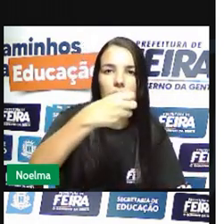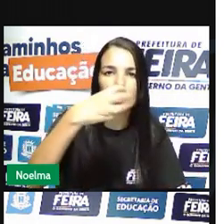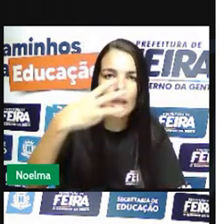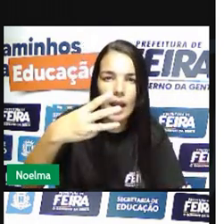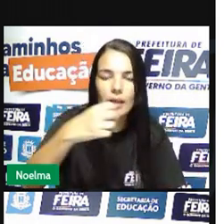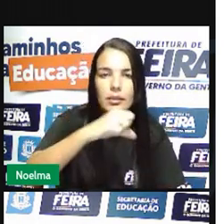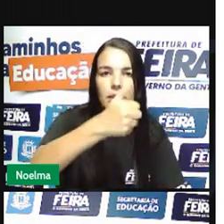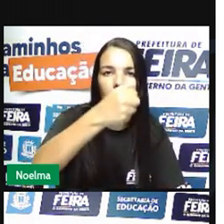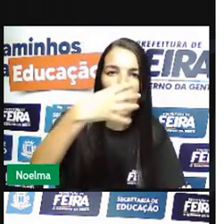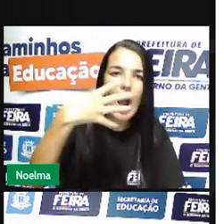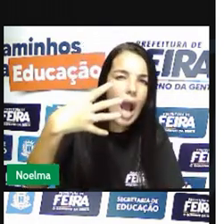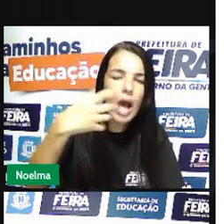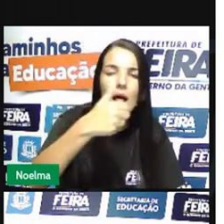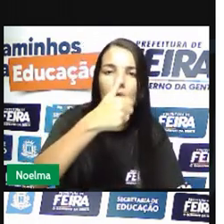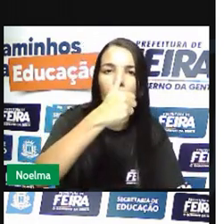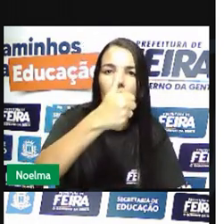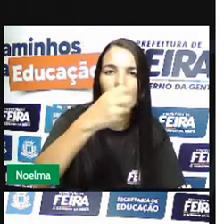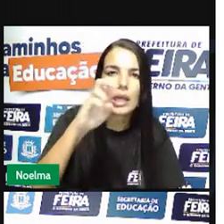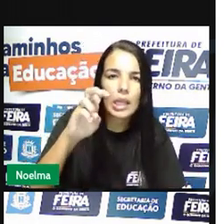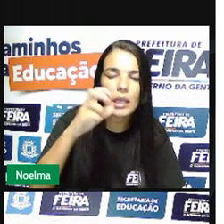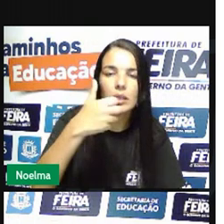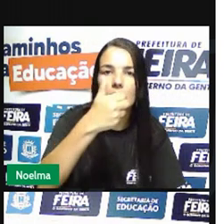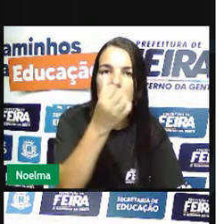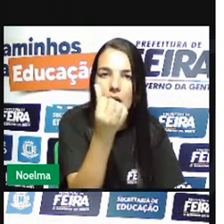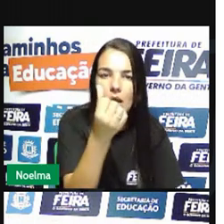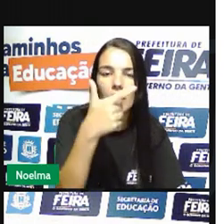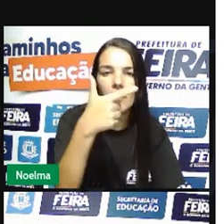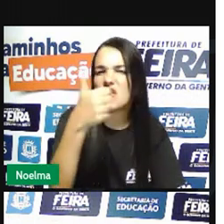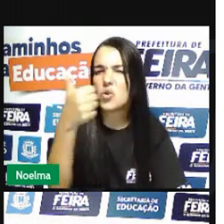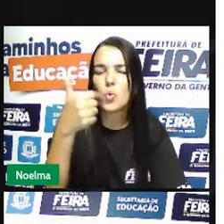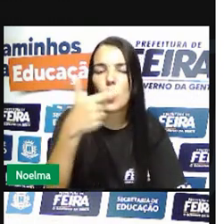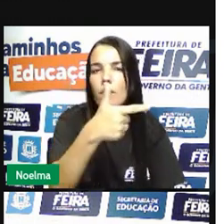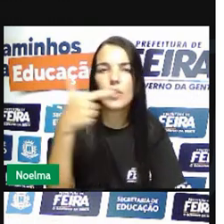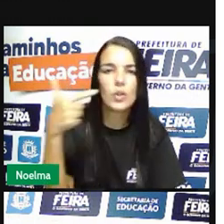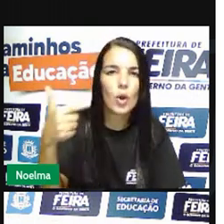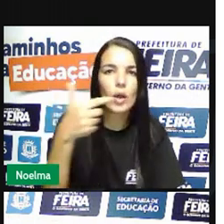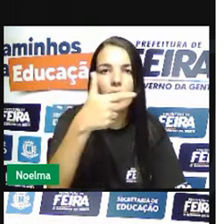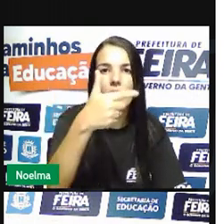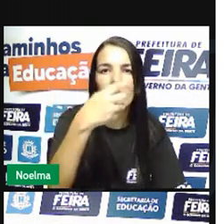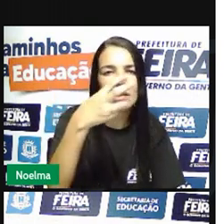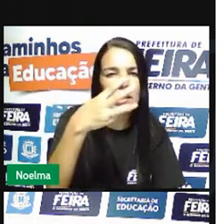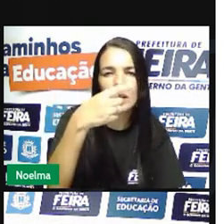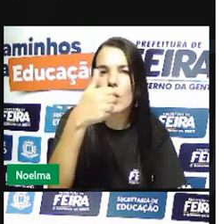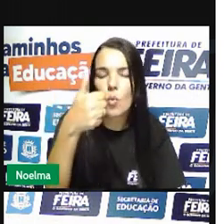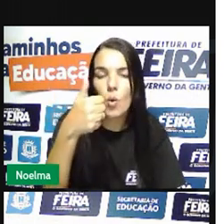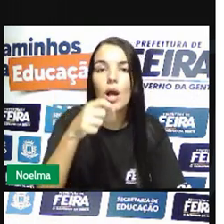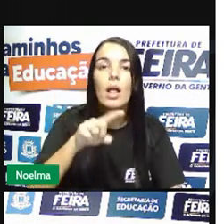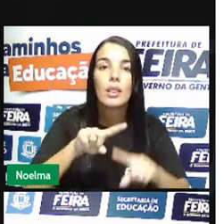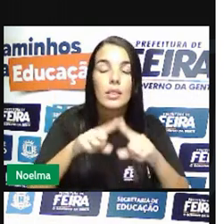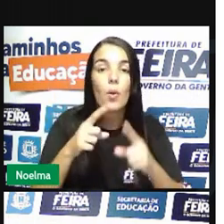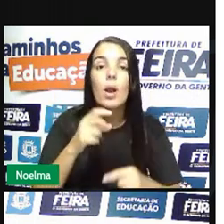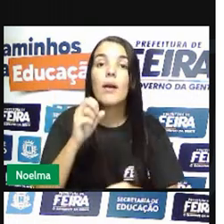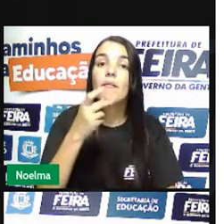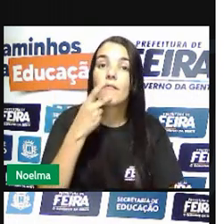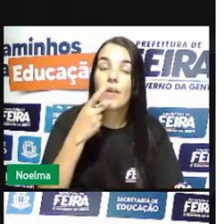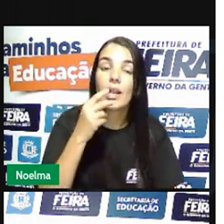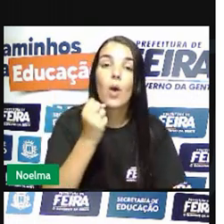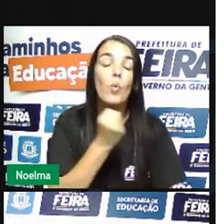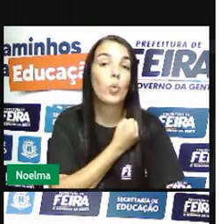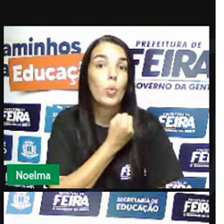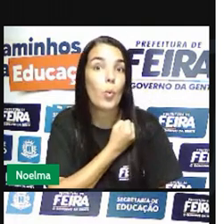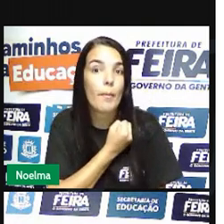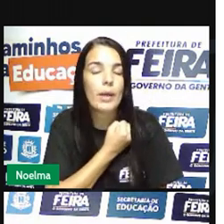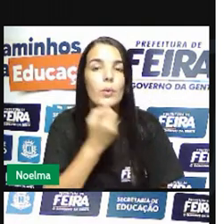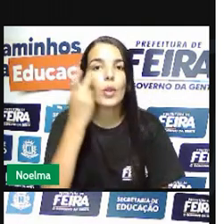8º e do 9º e 10º do sintese do milésimo se pode diferente disso aqui a gente fala